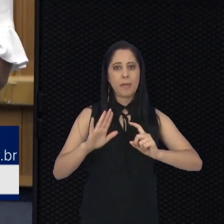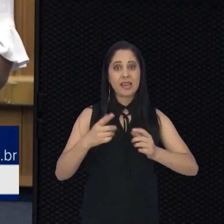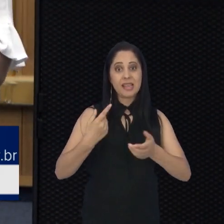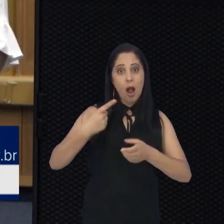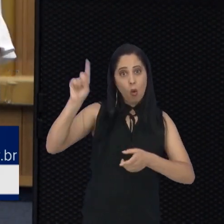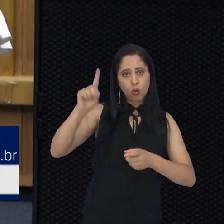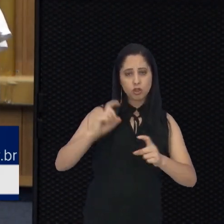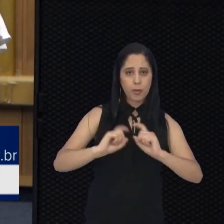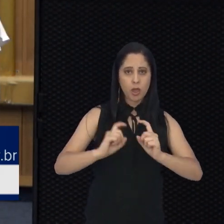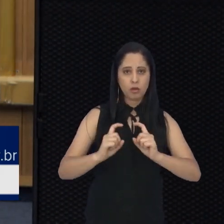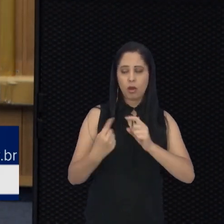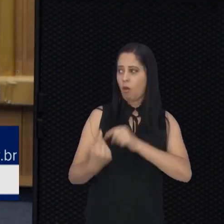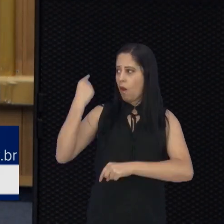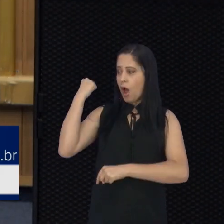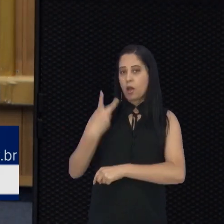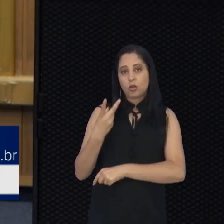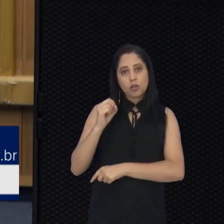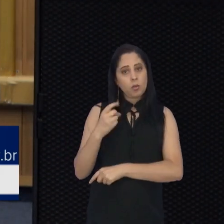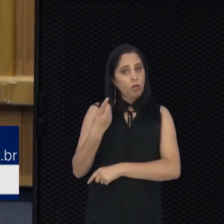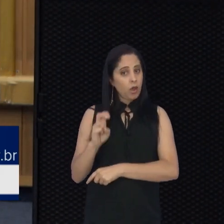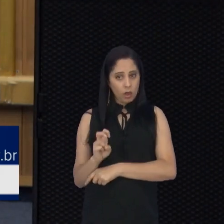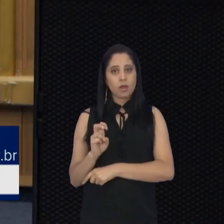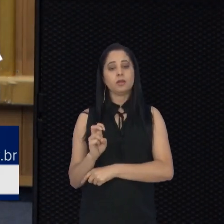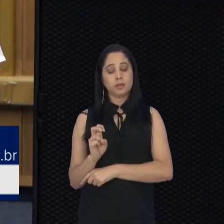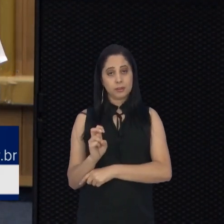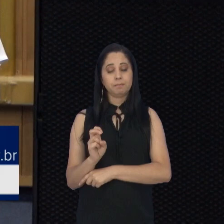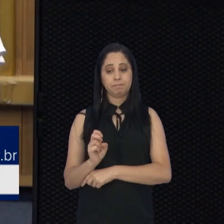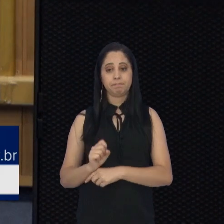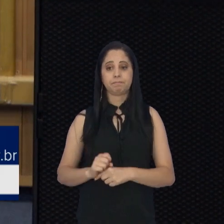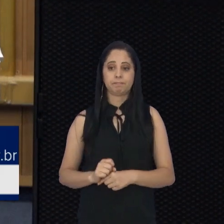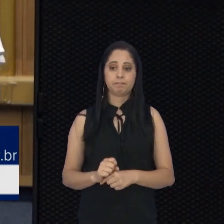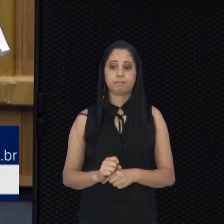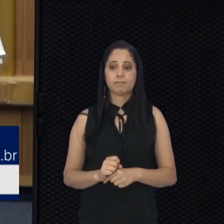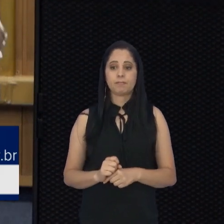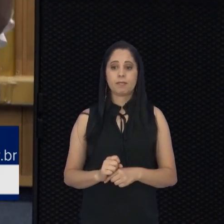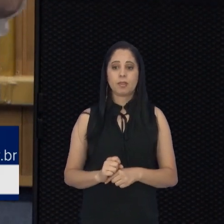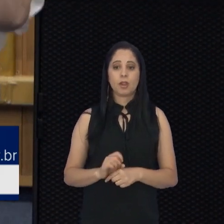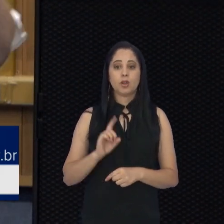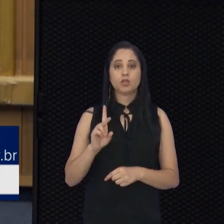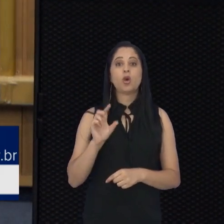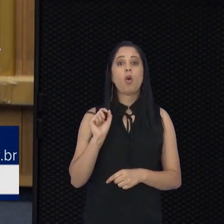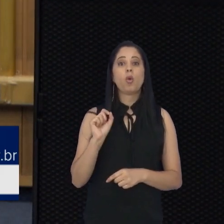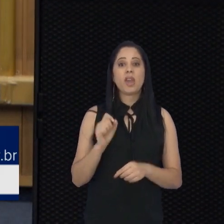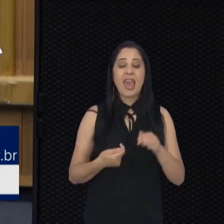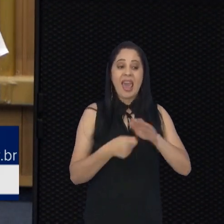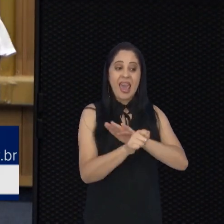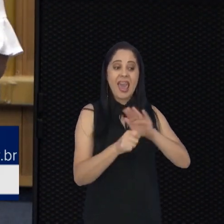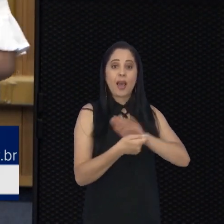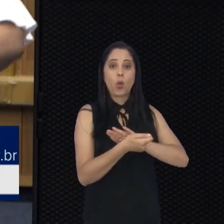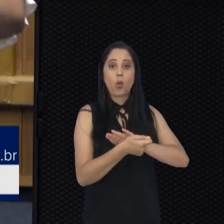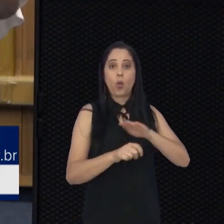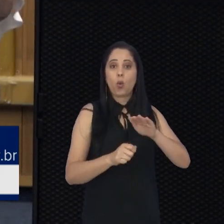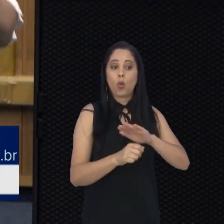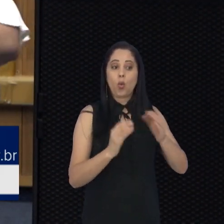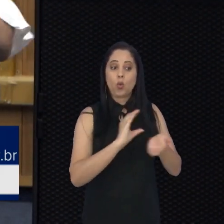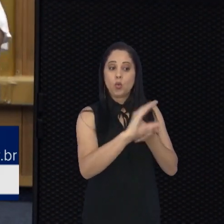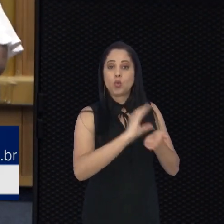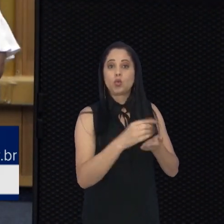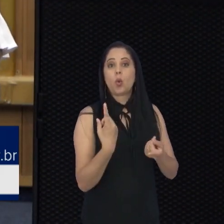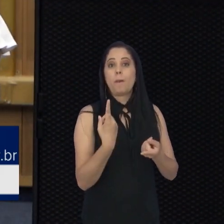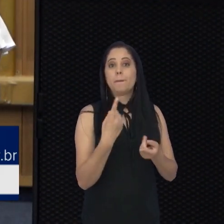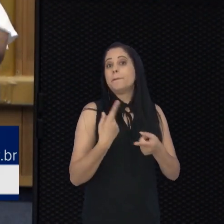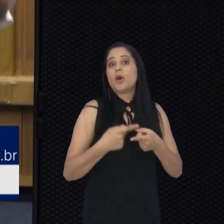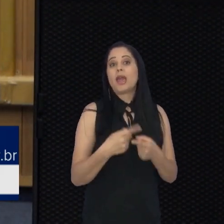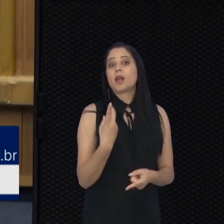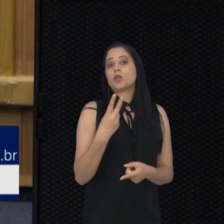de Política Cultural e Artística não existe, é inexistente. Só tem o Fundo Municipal, que foi instituído em 2016. E por não